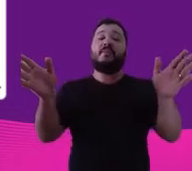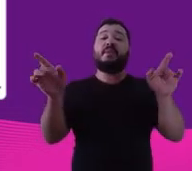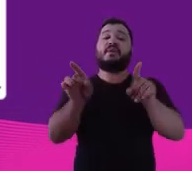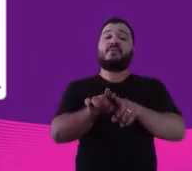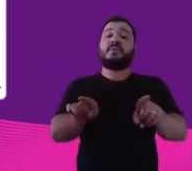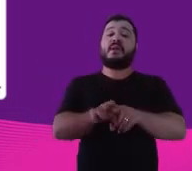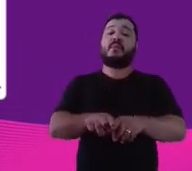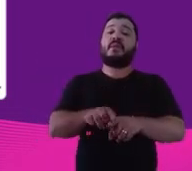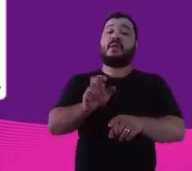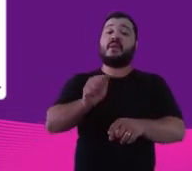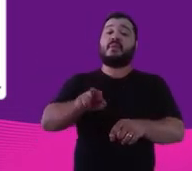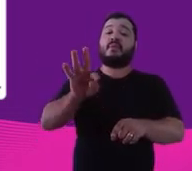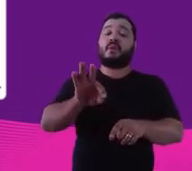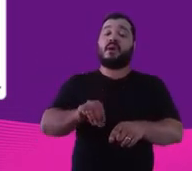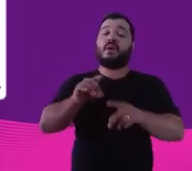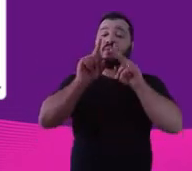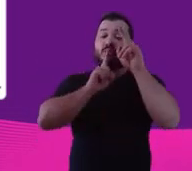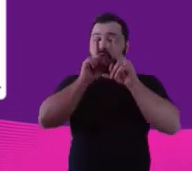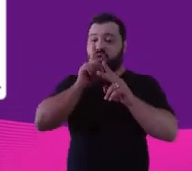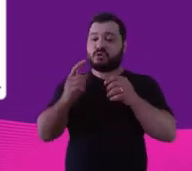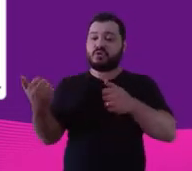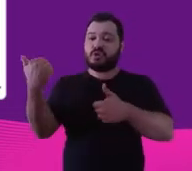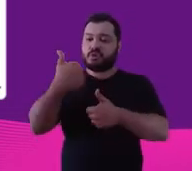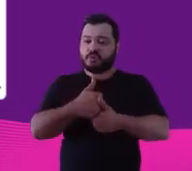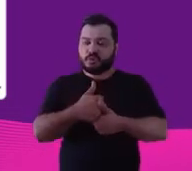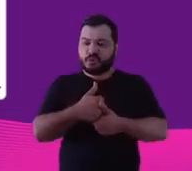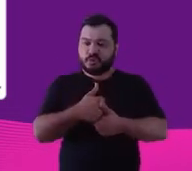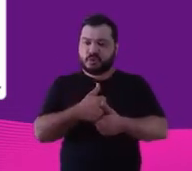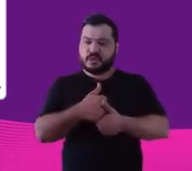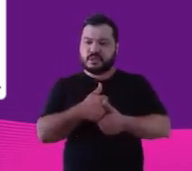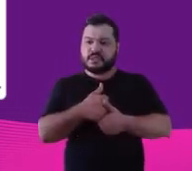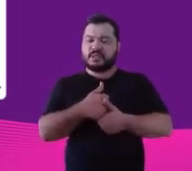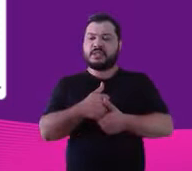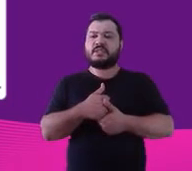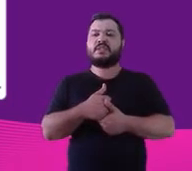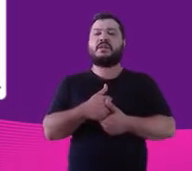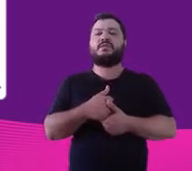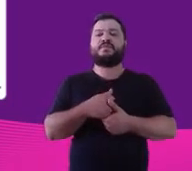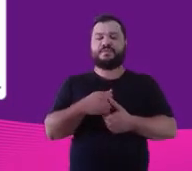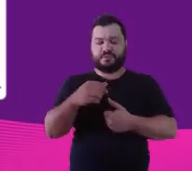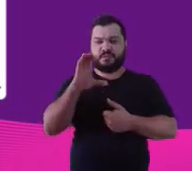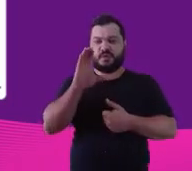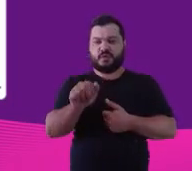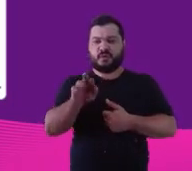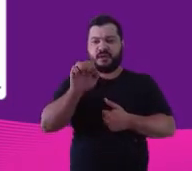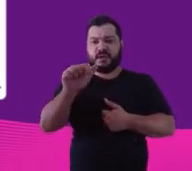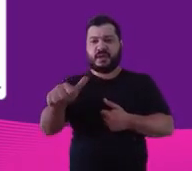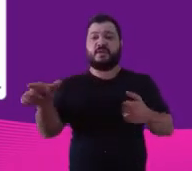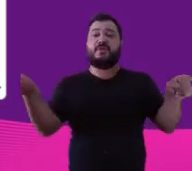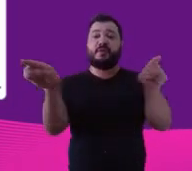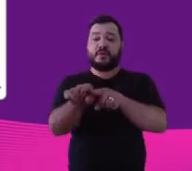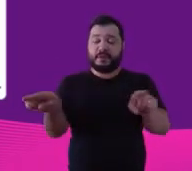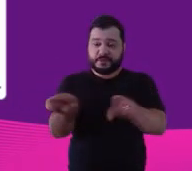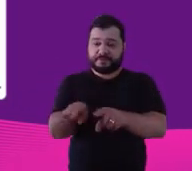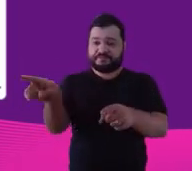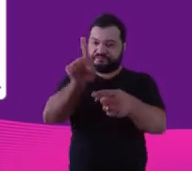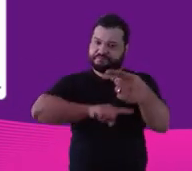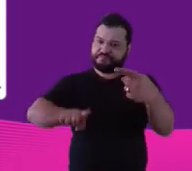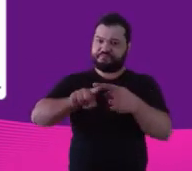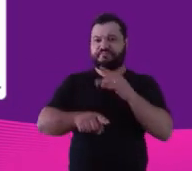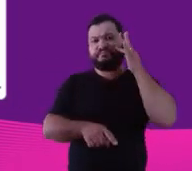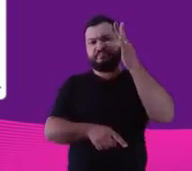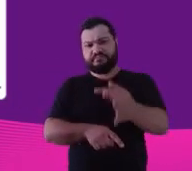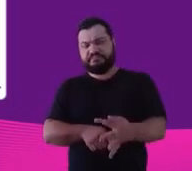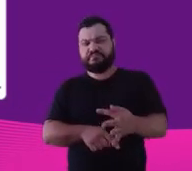pelo alto risco da substituição do processo Mig pelo zumbi e também é presidente uma cultura